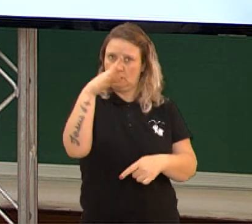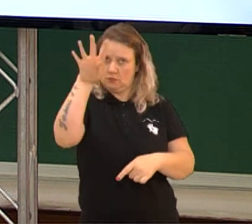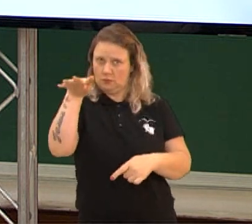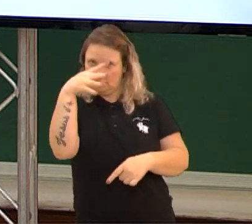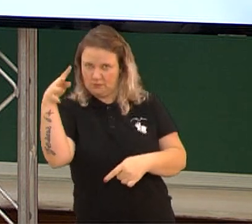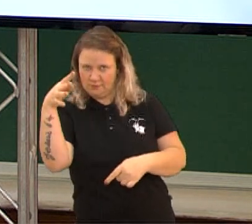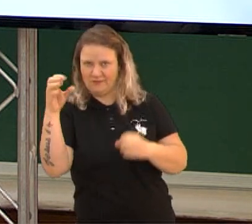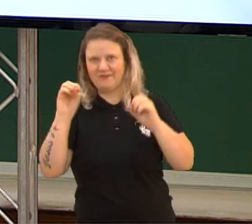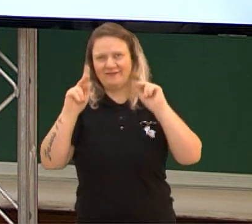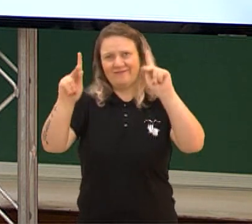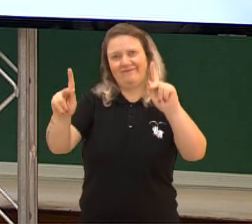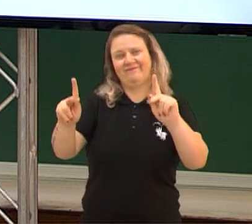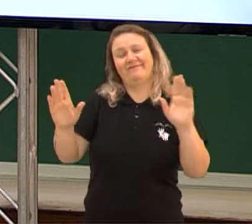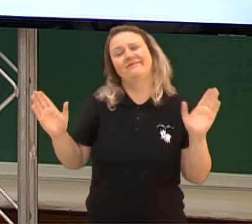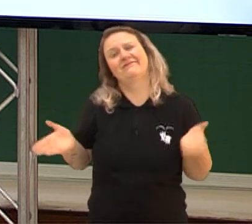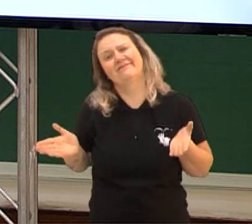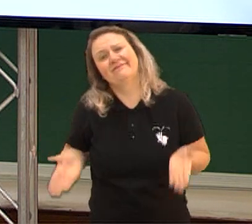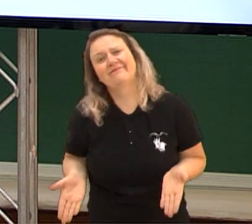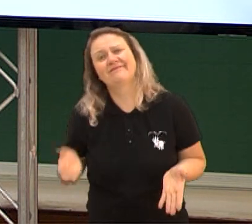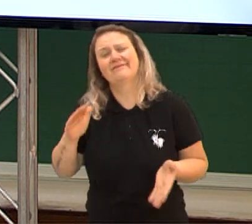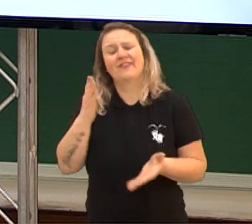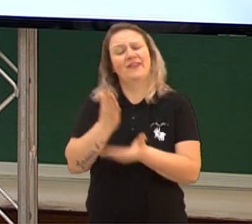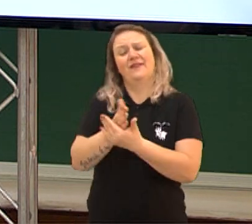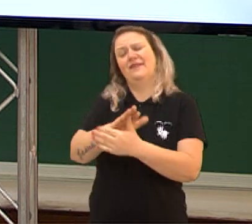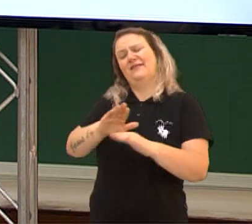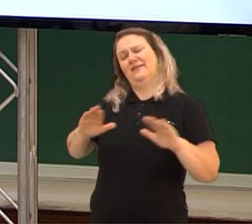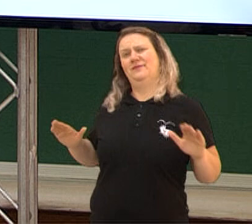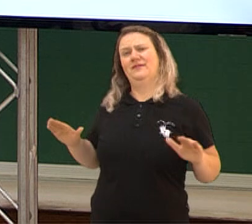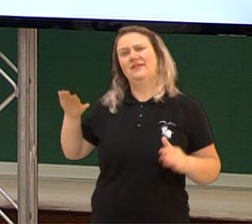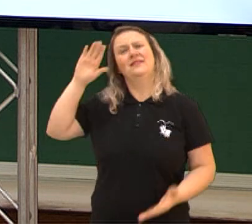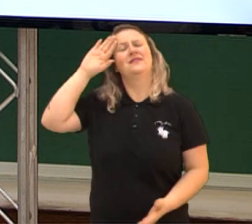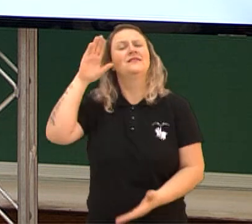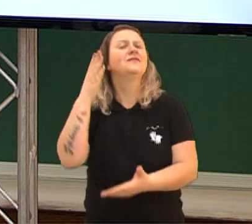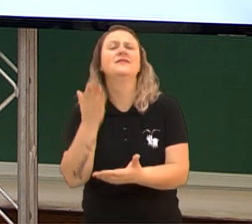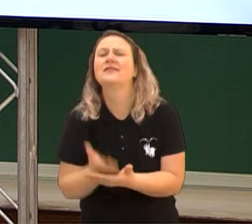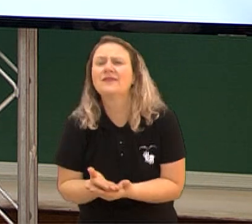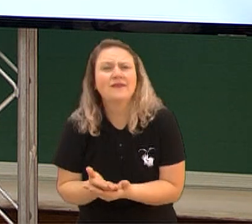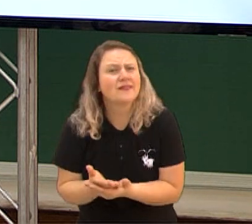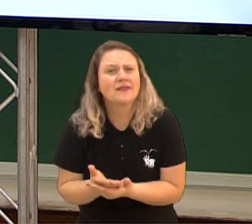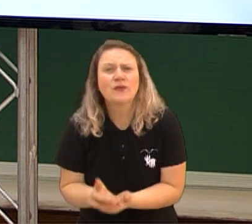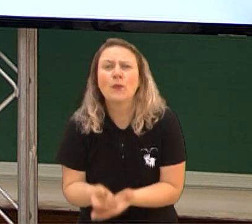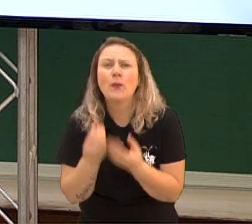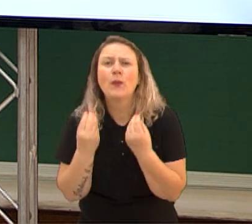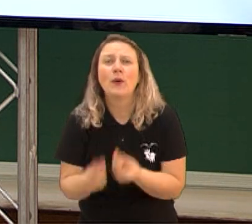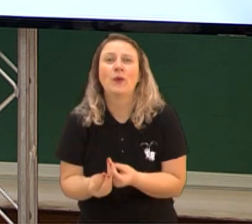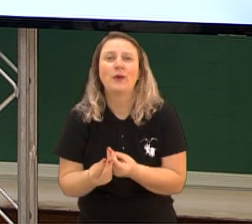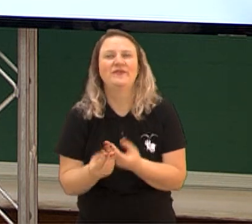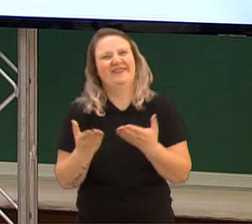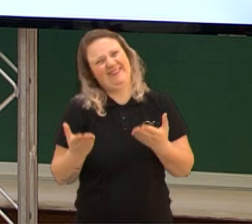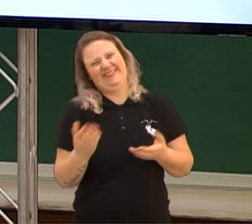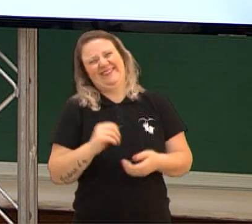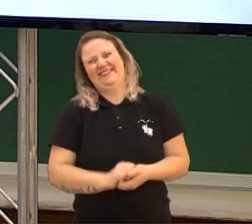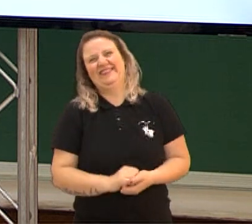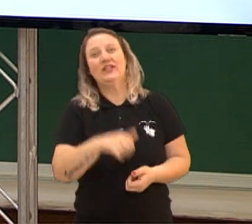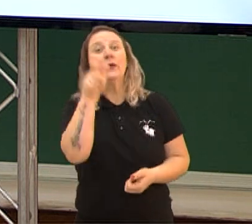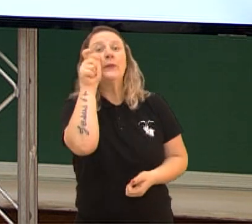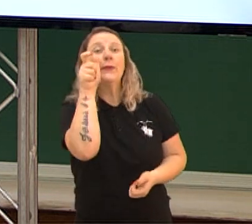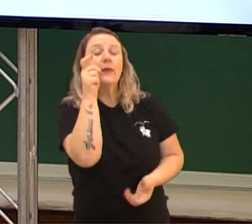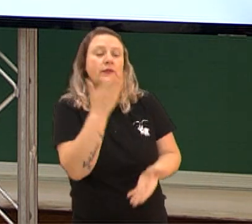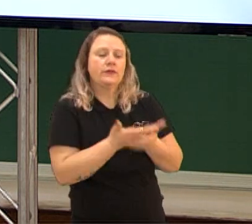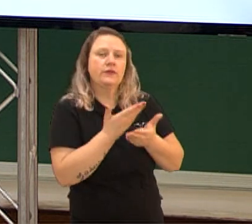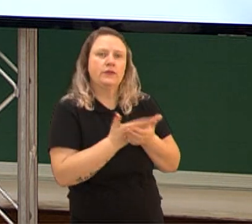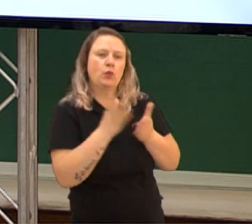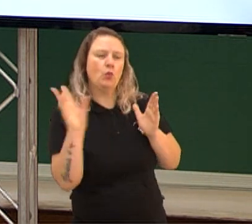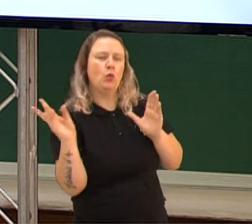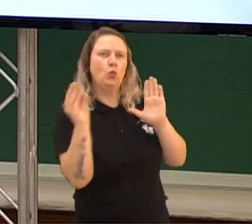legal? Ah, acabou? Não acredito. Eu não acredito. O que a gente viu nessa aula? Retomada de